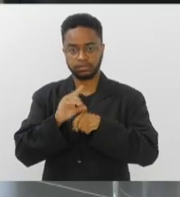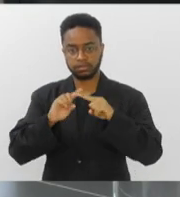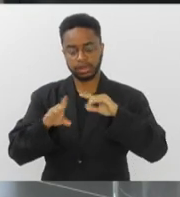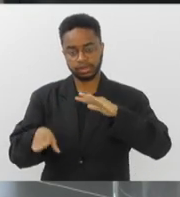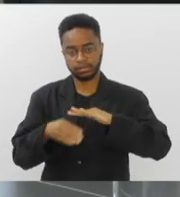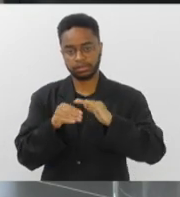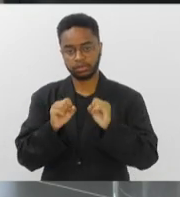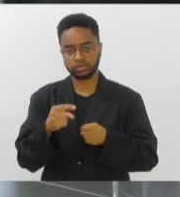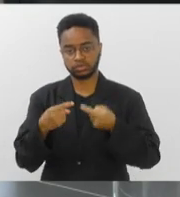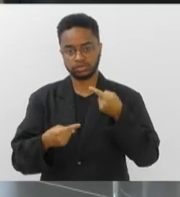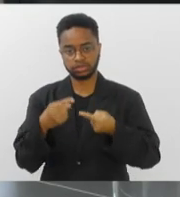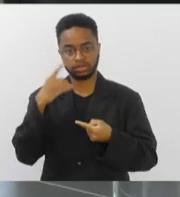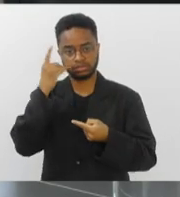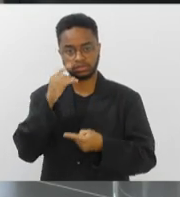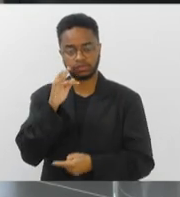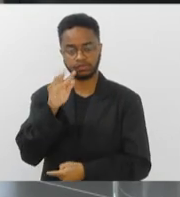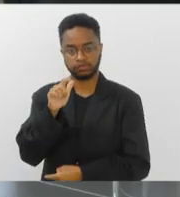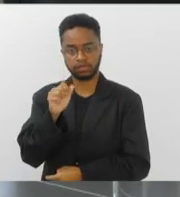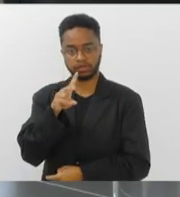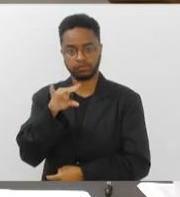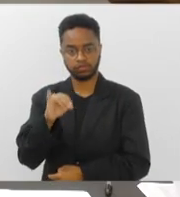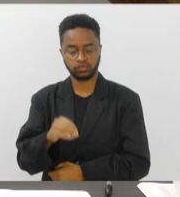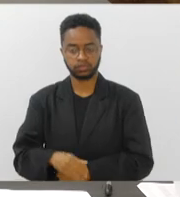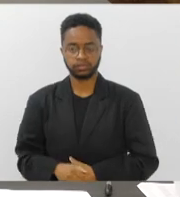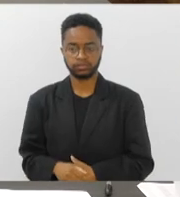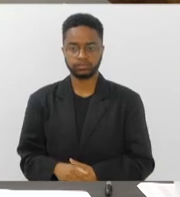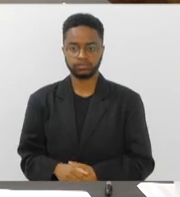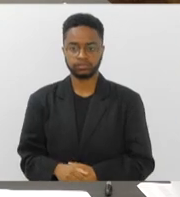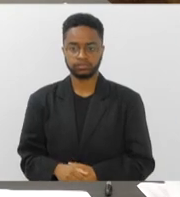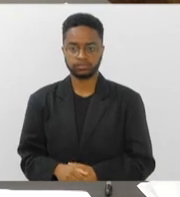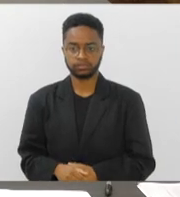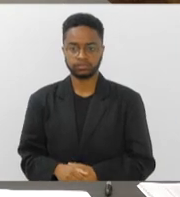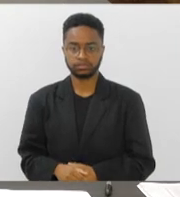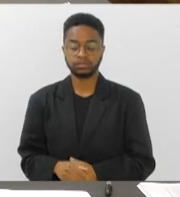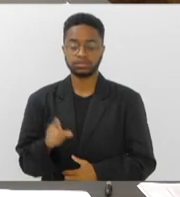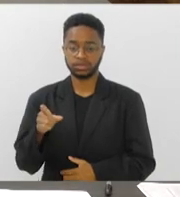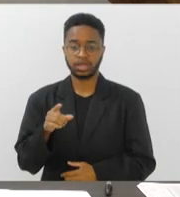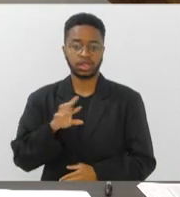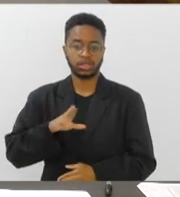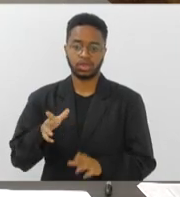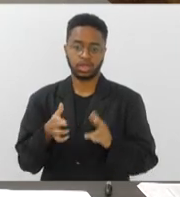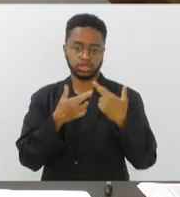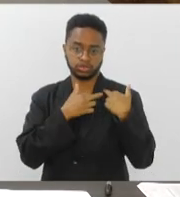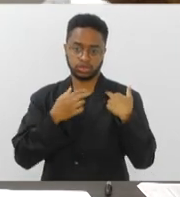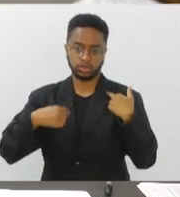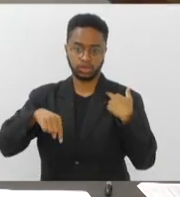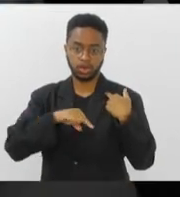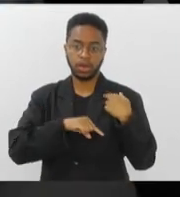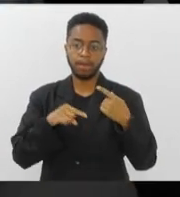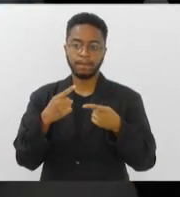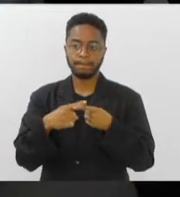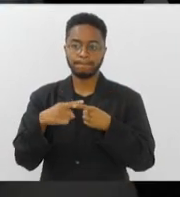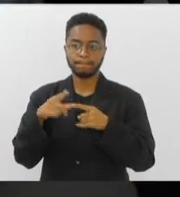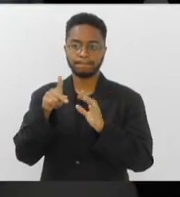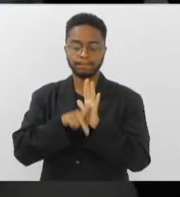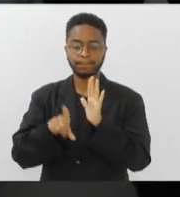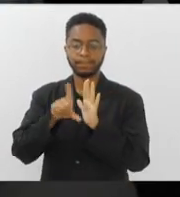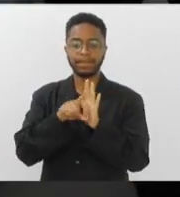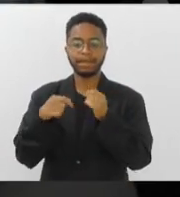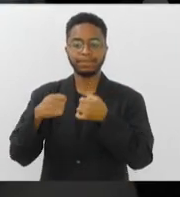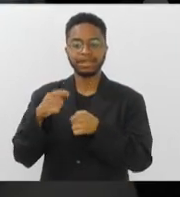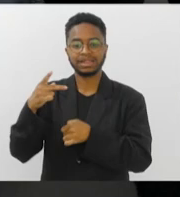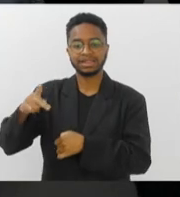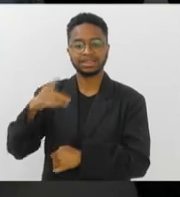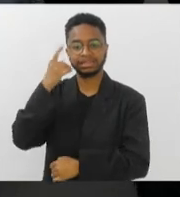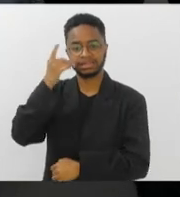Em discussão, para discutir, deputado Serafini. Presidente, isso é um evidente caso de invasão de competência. O projeto deveria ser da deputada Zeidan